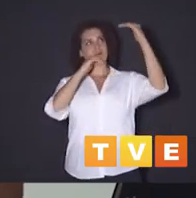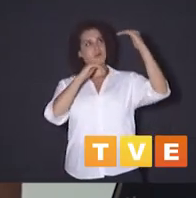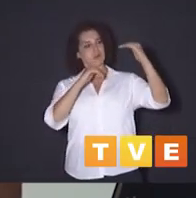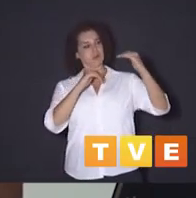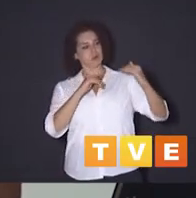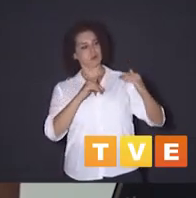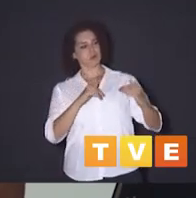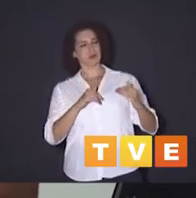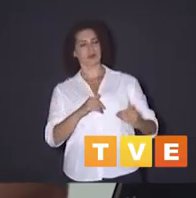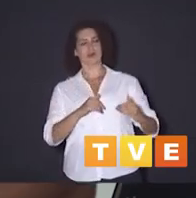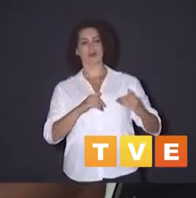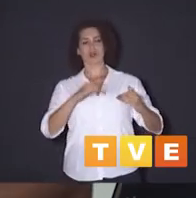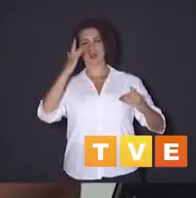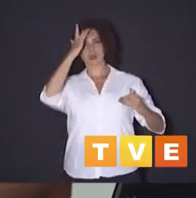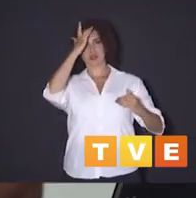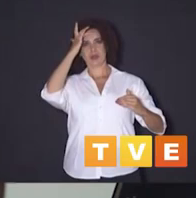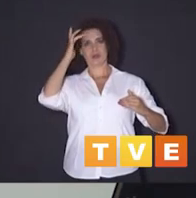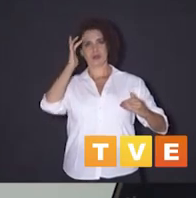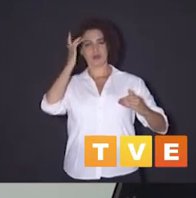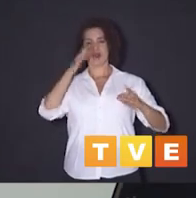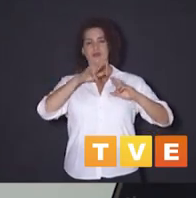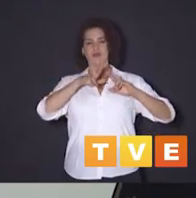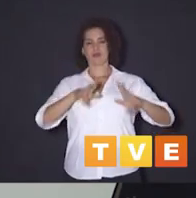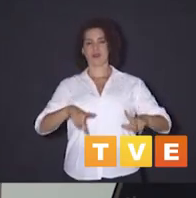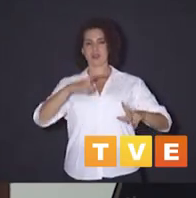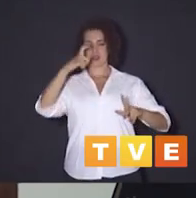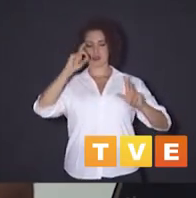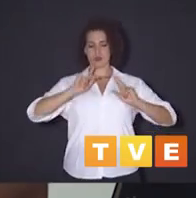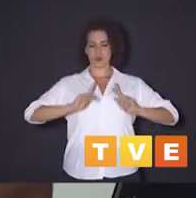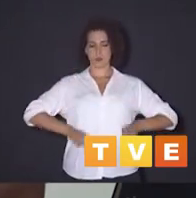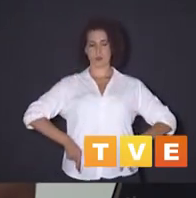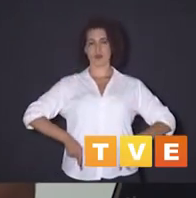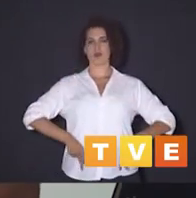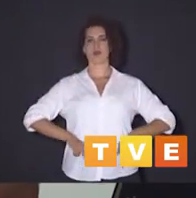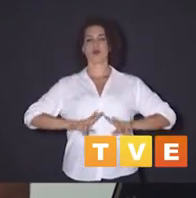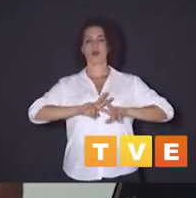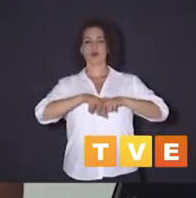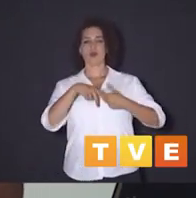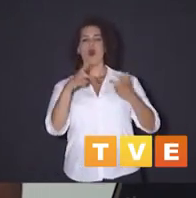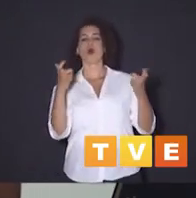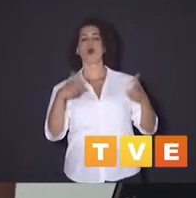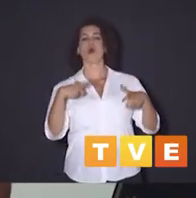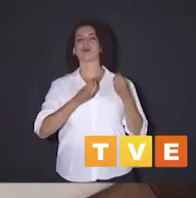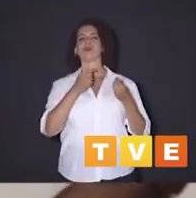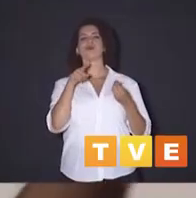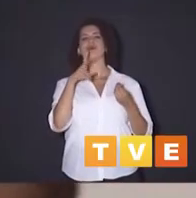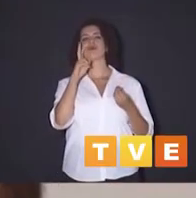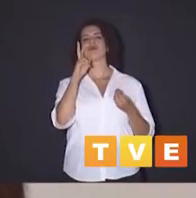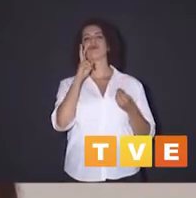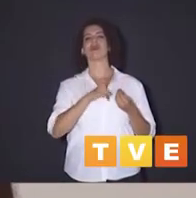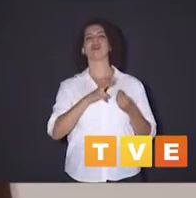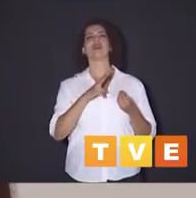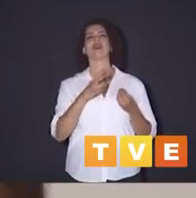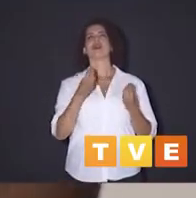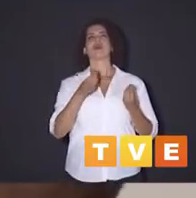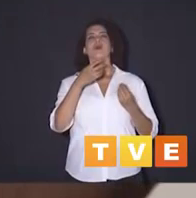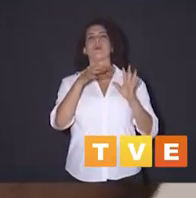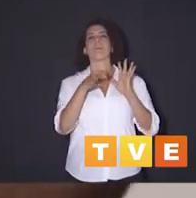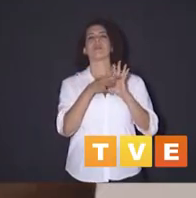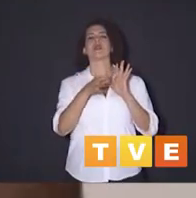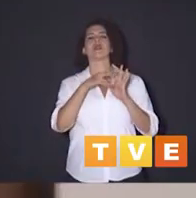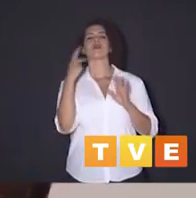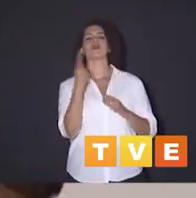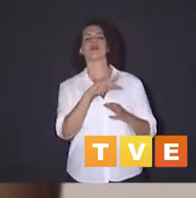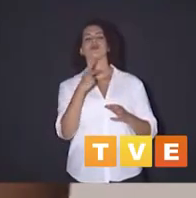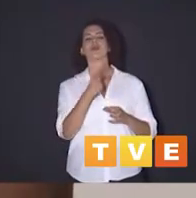diferenças e que diferencia os seres humanos a partir do seu pertencimento a partir desses marcadores sociais de diferença como é que você se vê